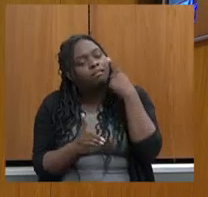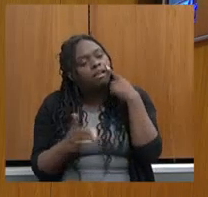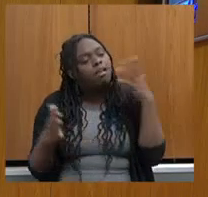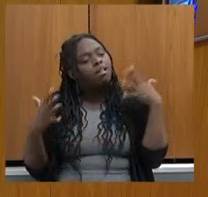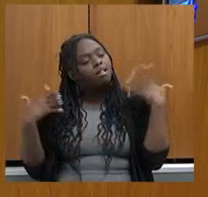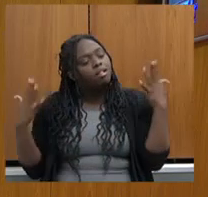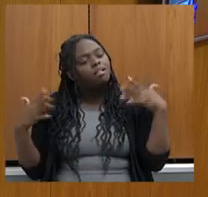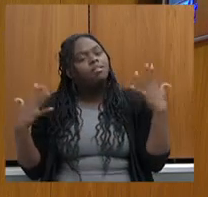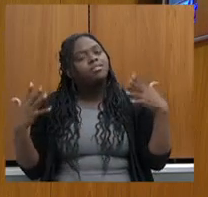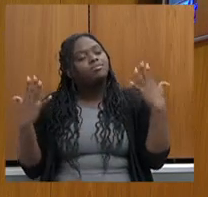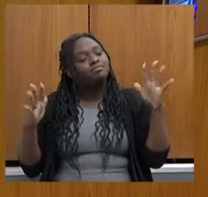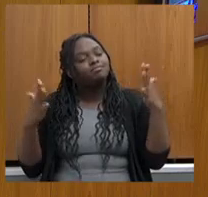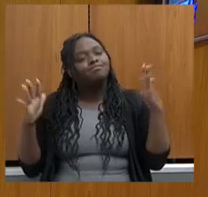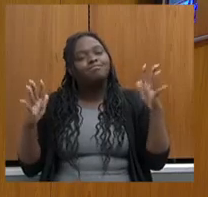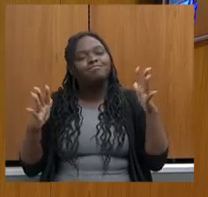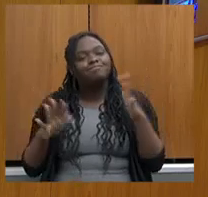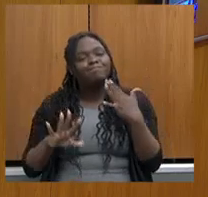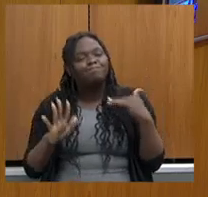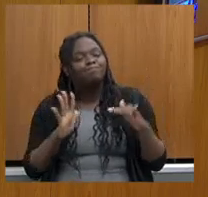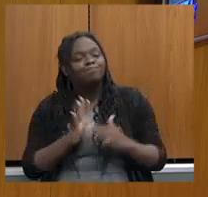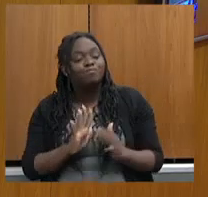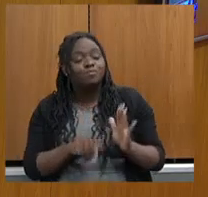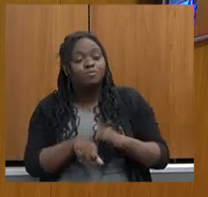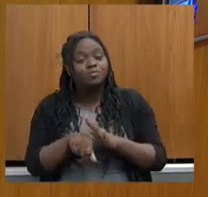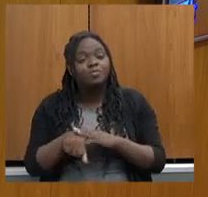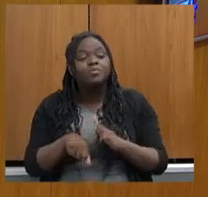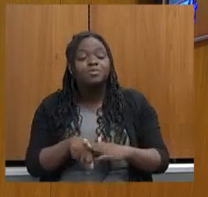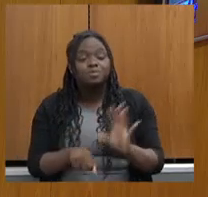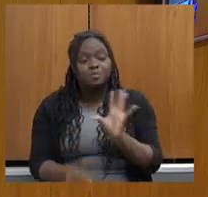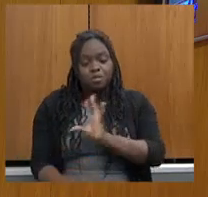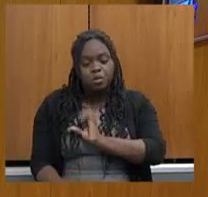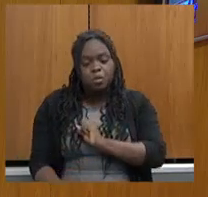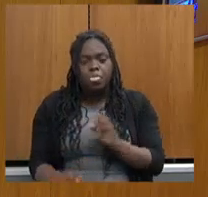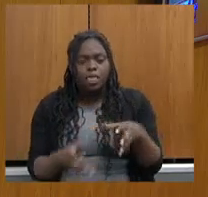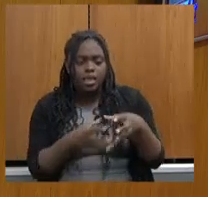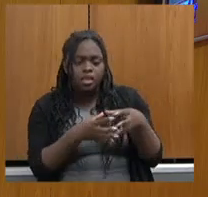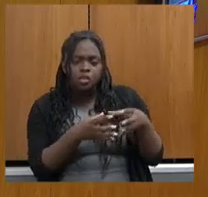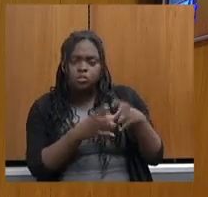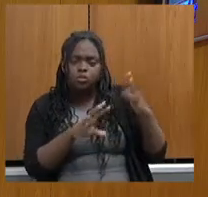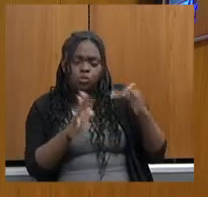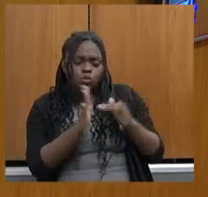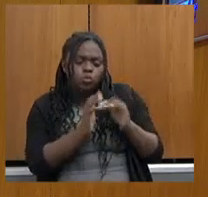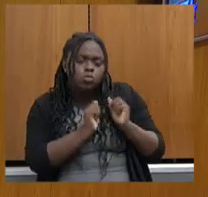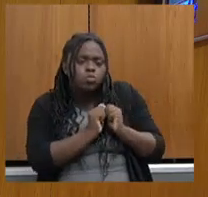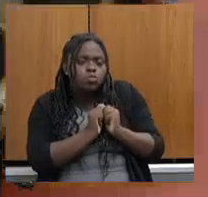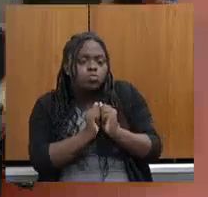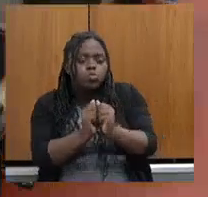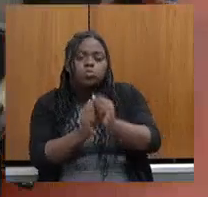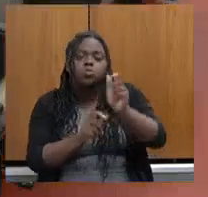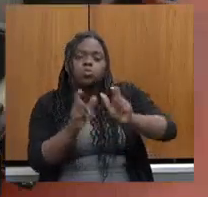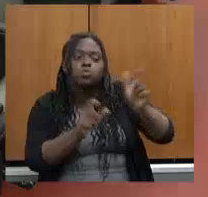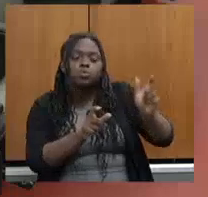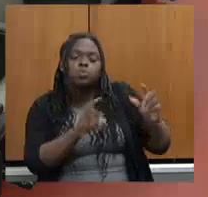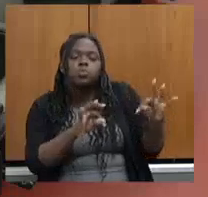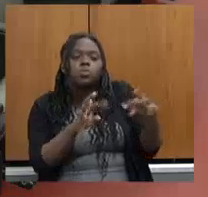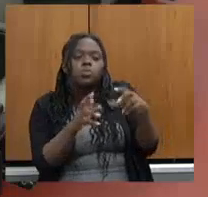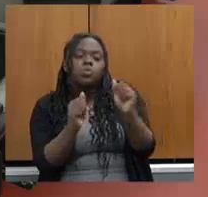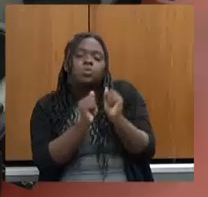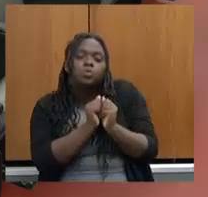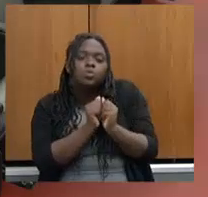né Como que o senhor faz isso tudo por amor e a sua equipe toda te acompanhando os comandantes todos